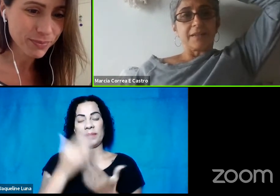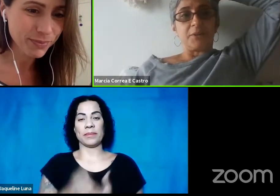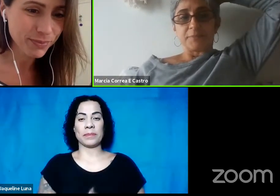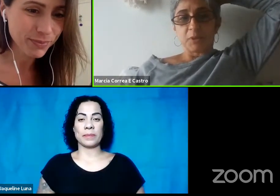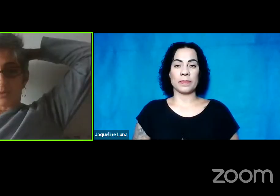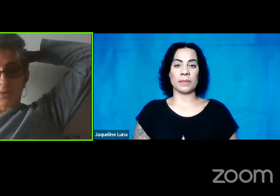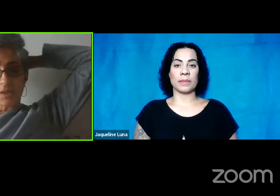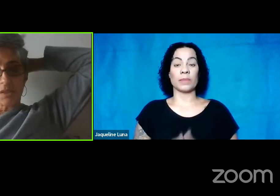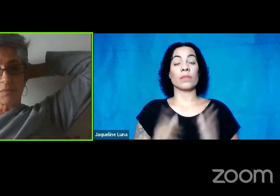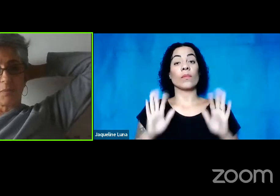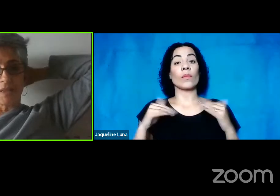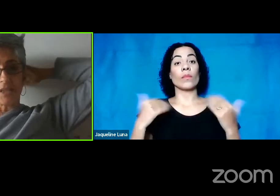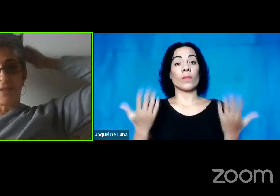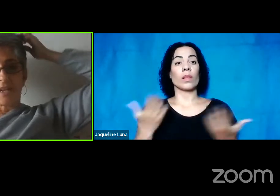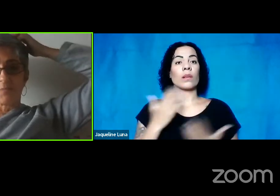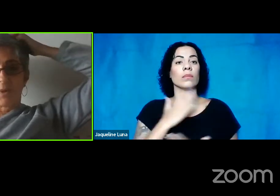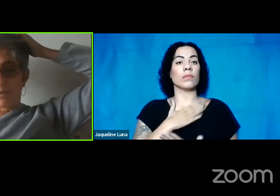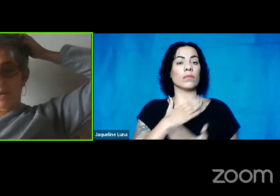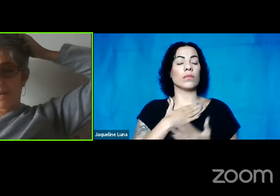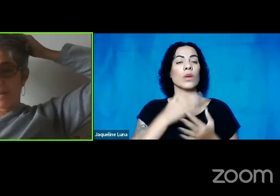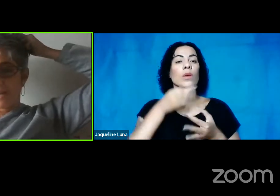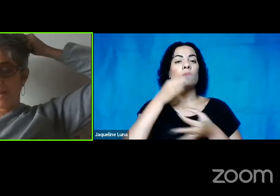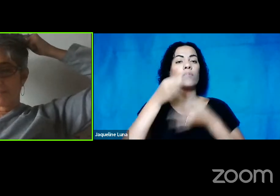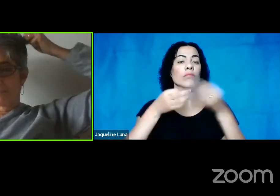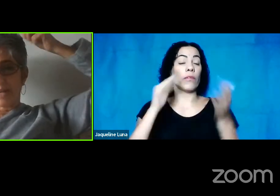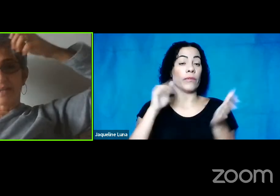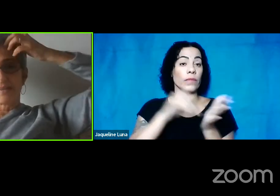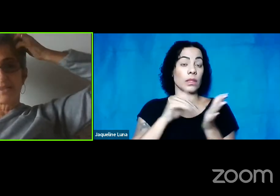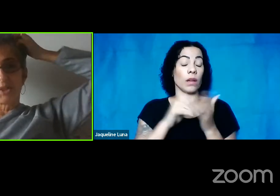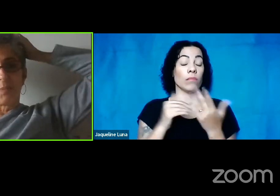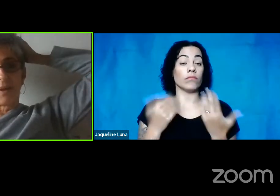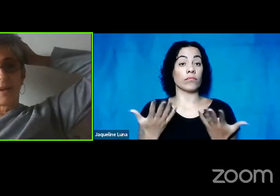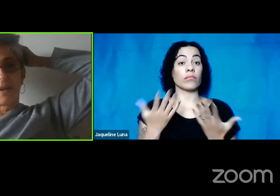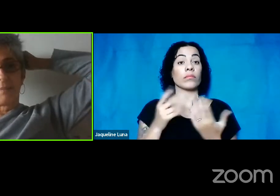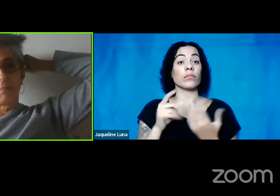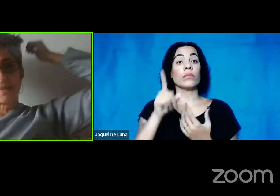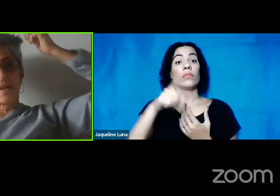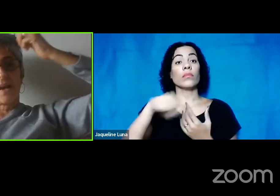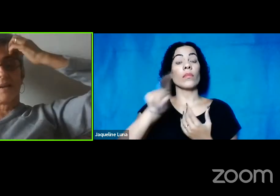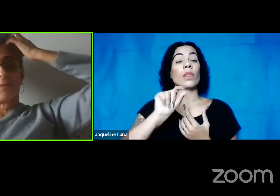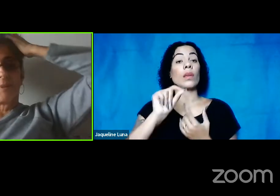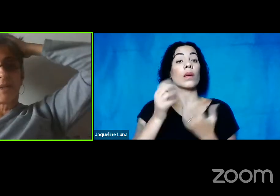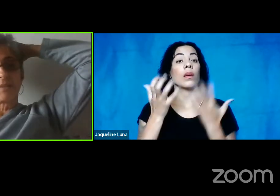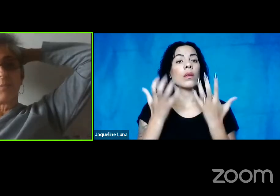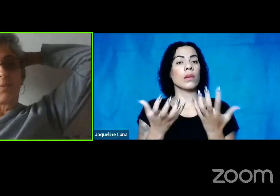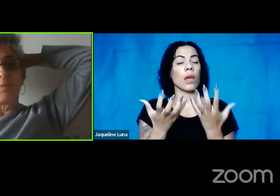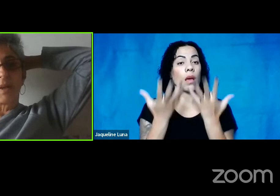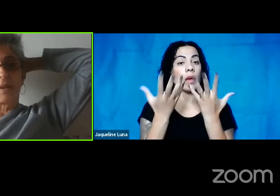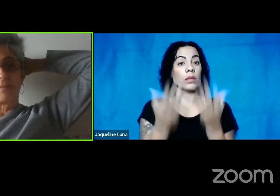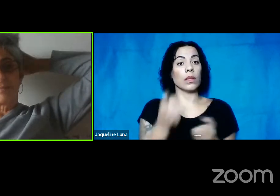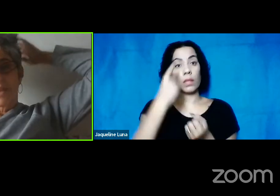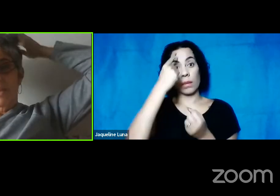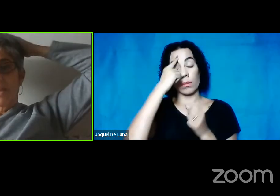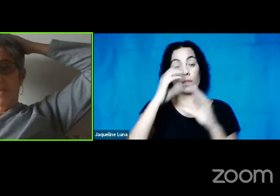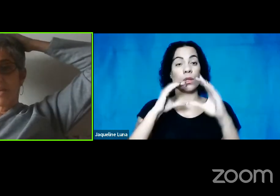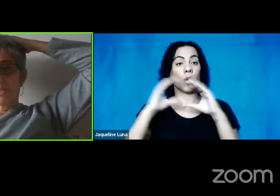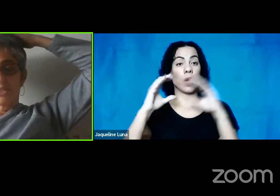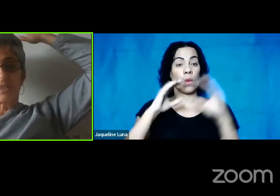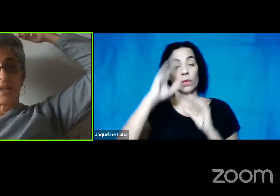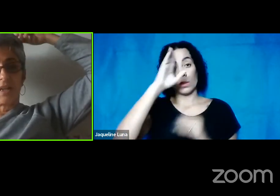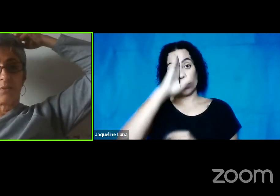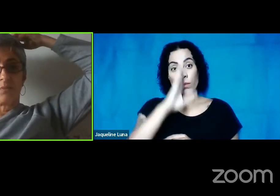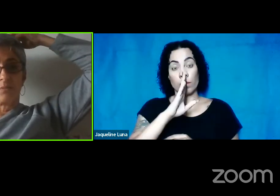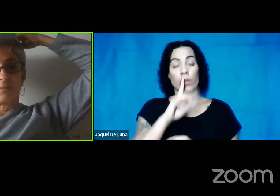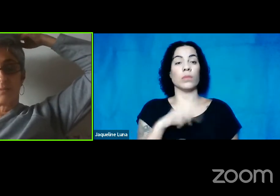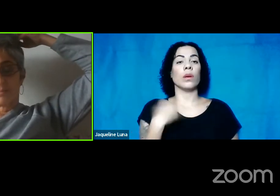Ah, então, meus comentários finais. Bom, para quem se dispõe a pensar comunicação pública, a